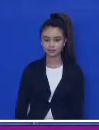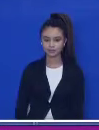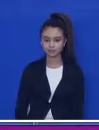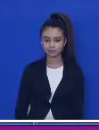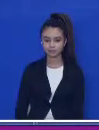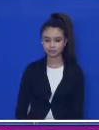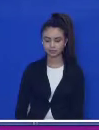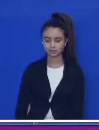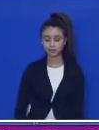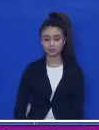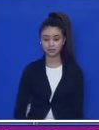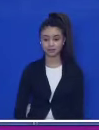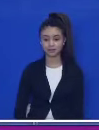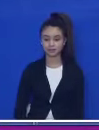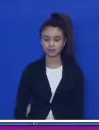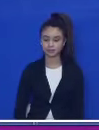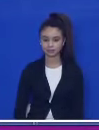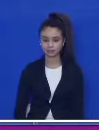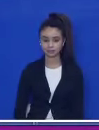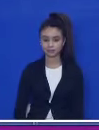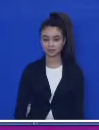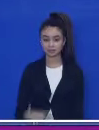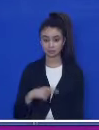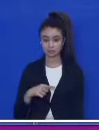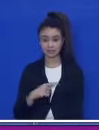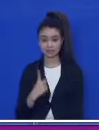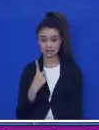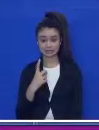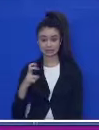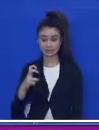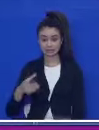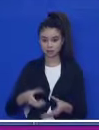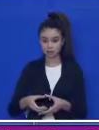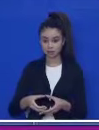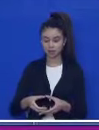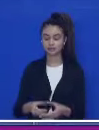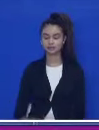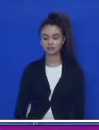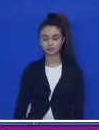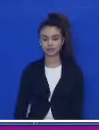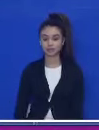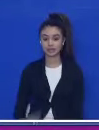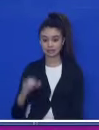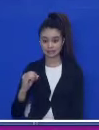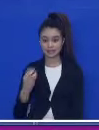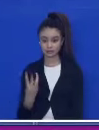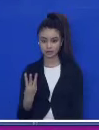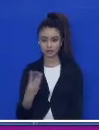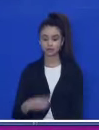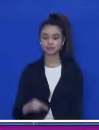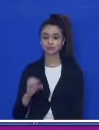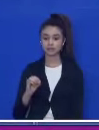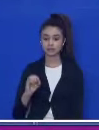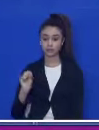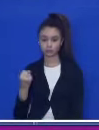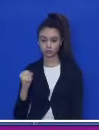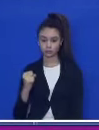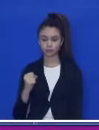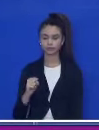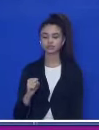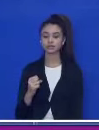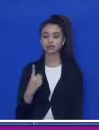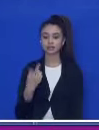Temos aqui nossas 15 dezenas da Loto Fácil desta noite. Vamos conferir. 03,